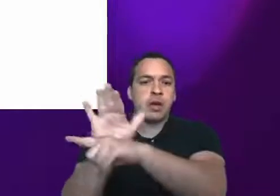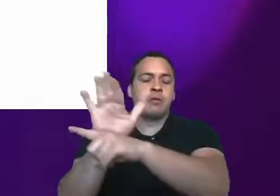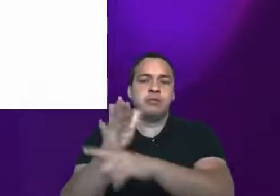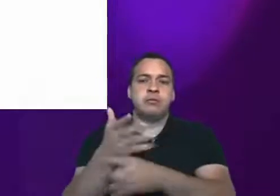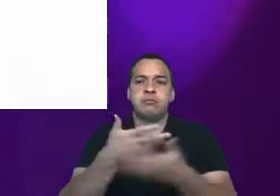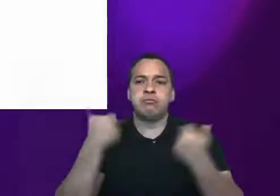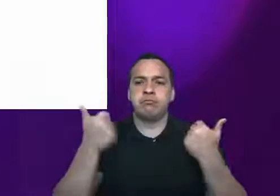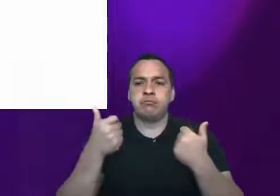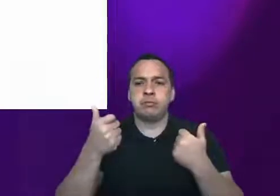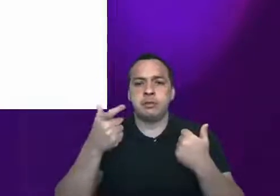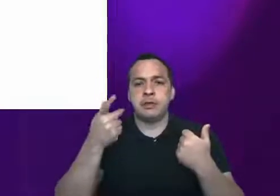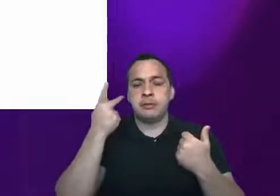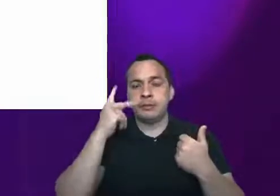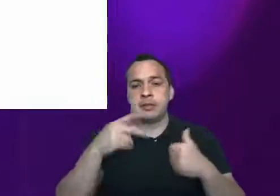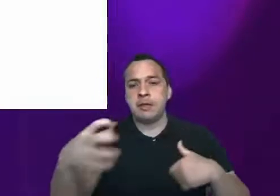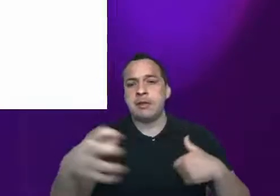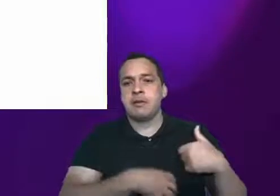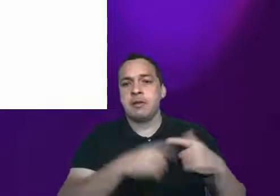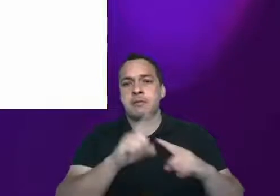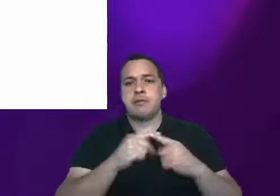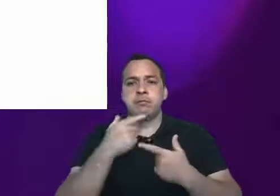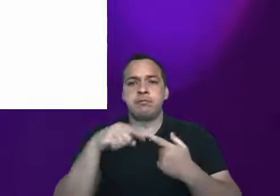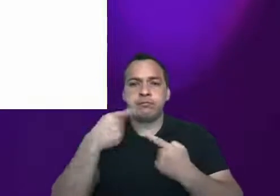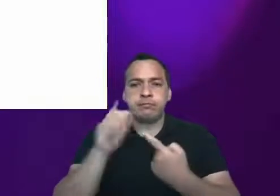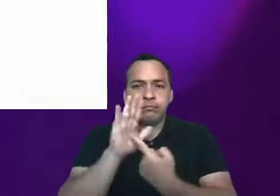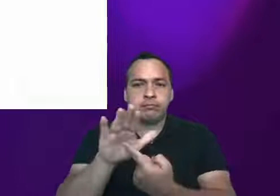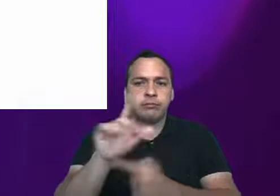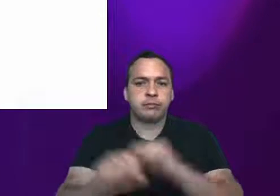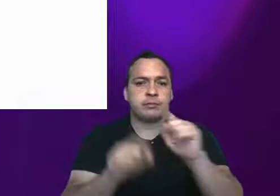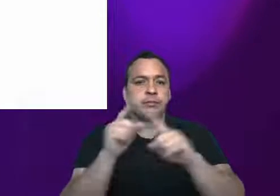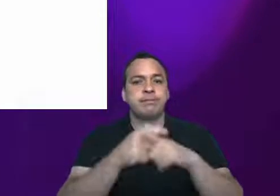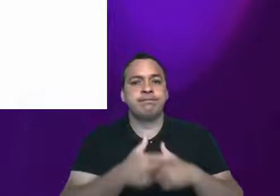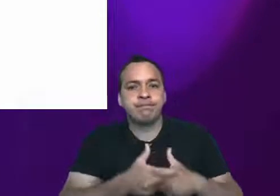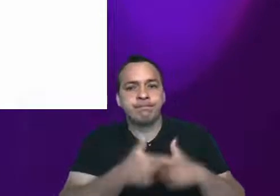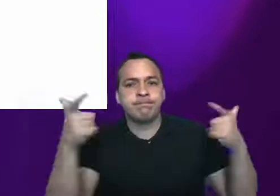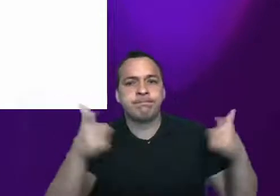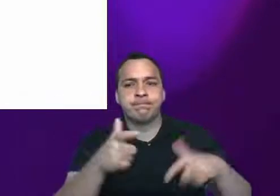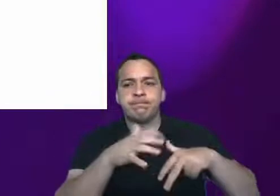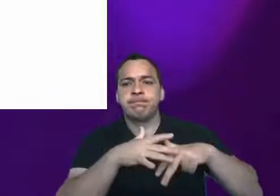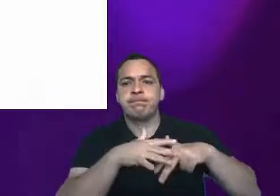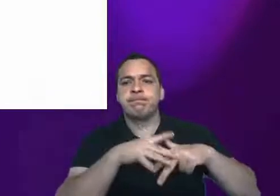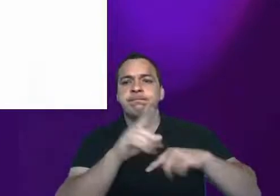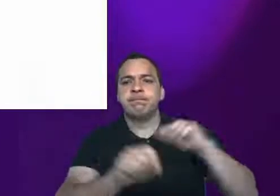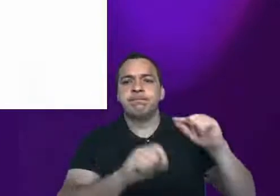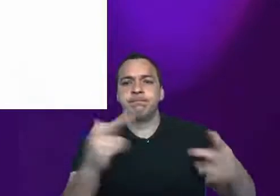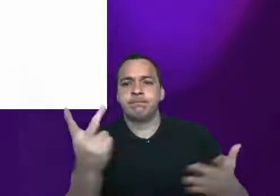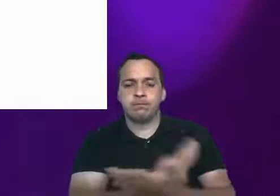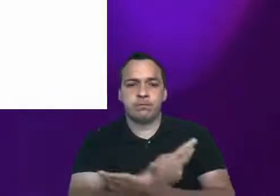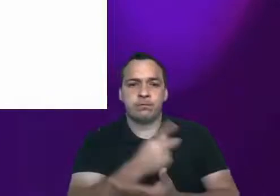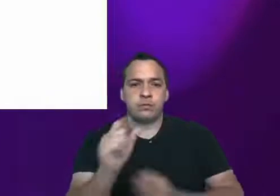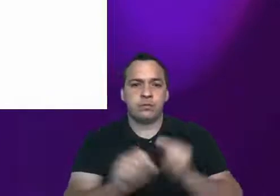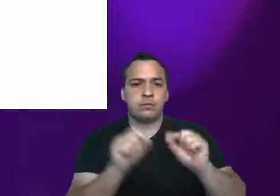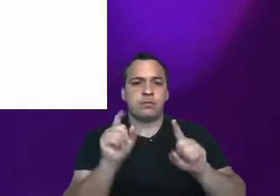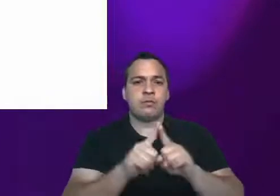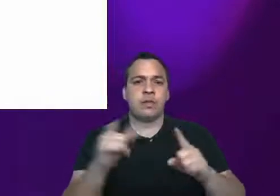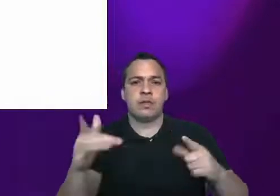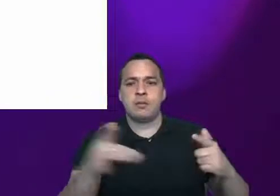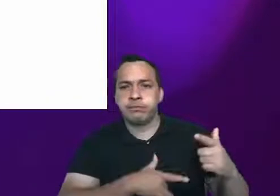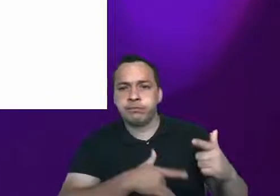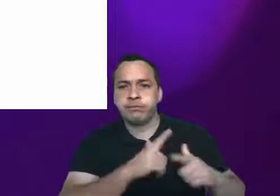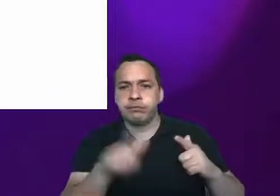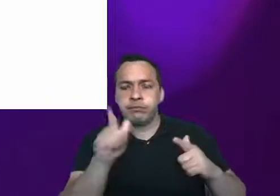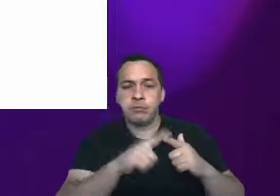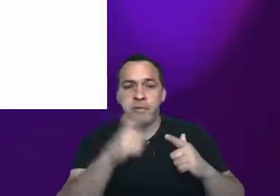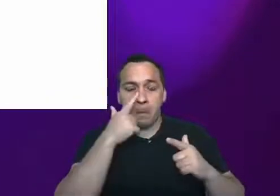gente vai mostrar a seguir. E a maioria desses pacientes acabam tendo uma função hepática boa. Então, a